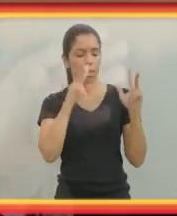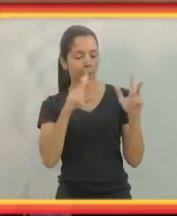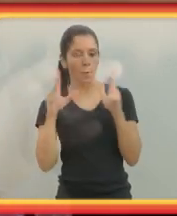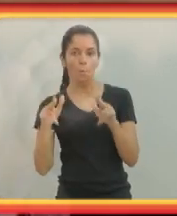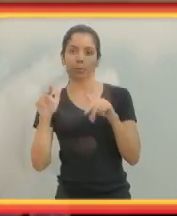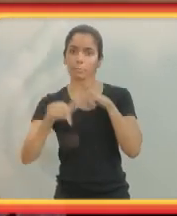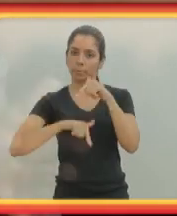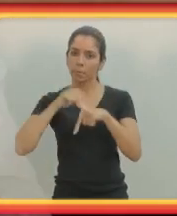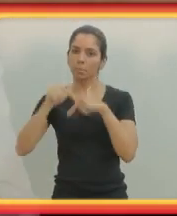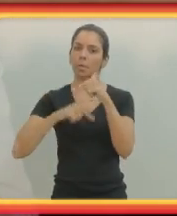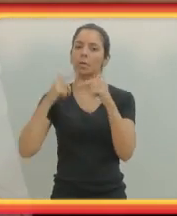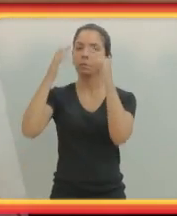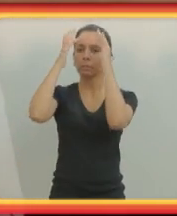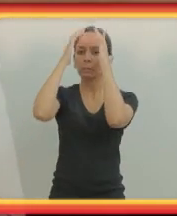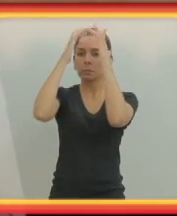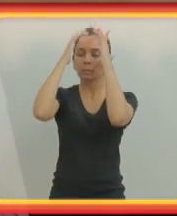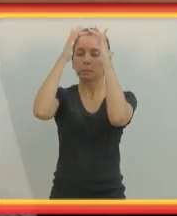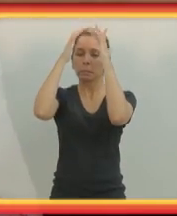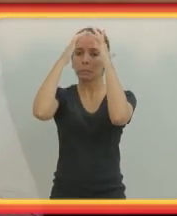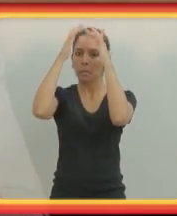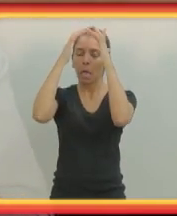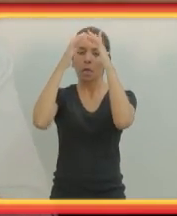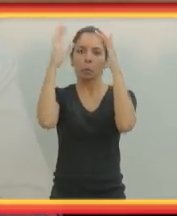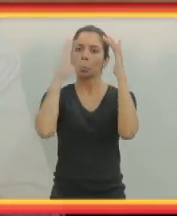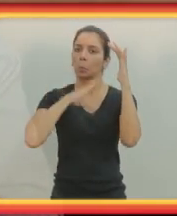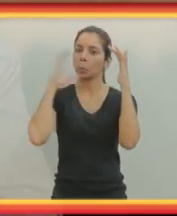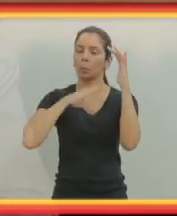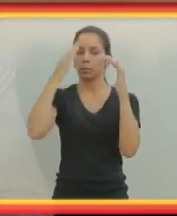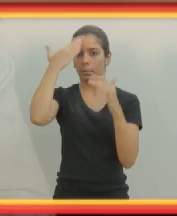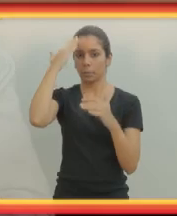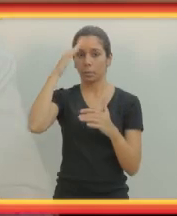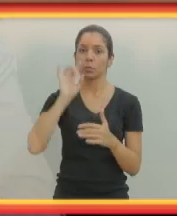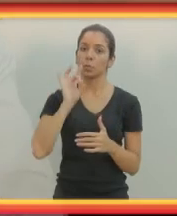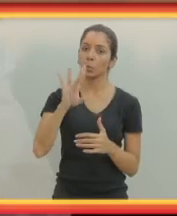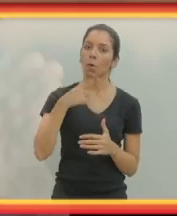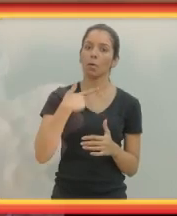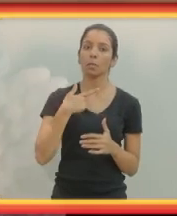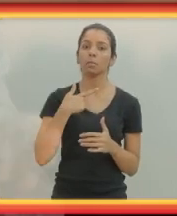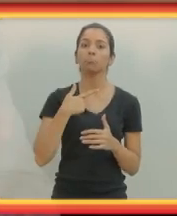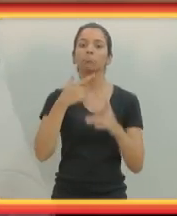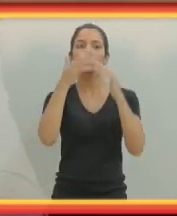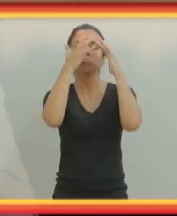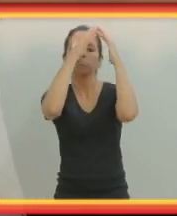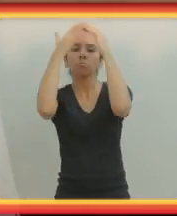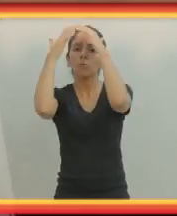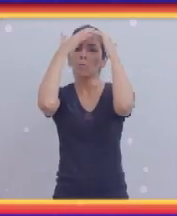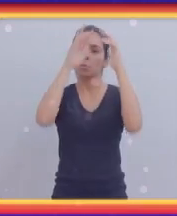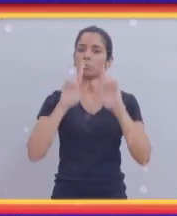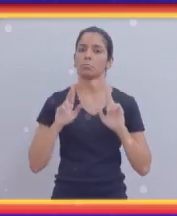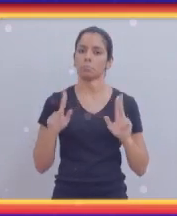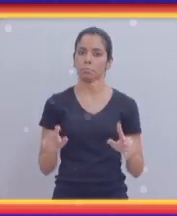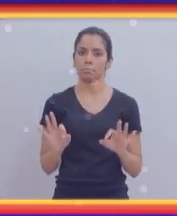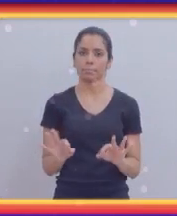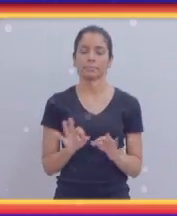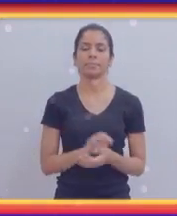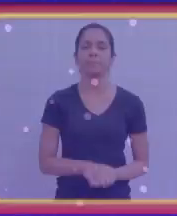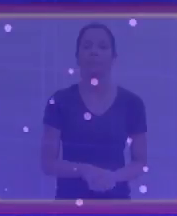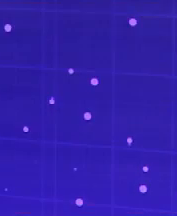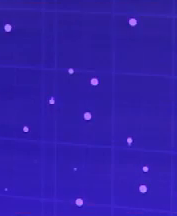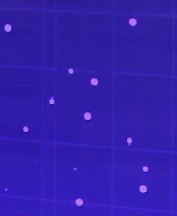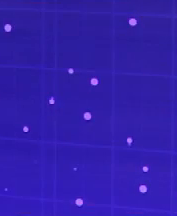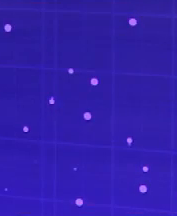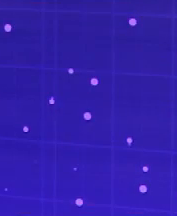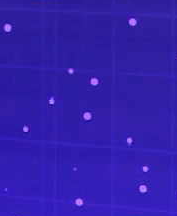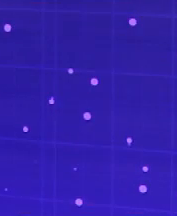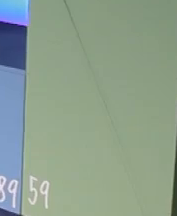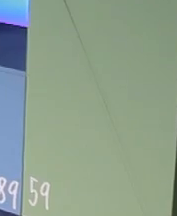mesma forma de trabalhar aquele cérebro hiperexcitado, entendeu? Só que com padrões cognitivos diferentes. Cenário: pano azul